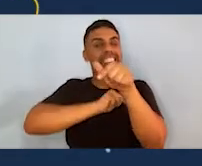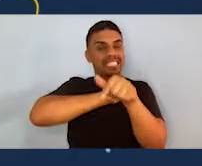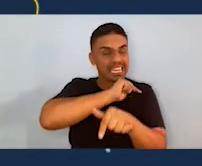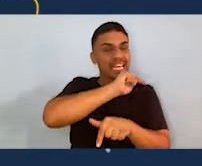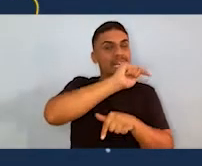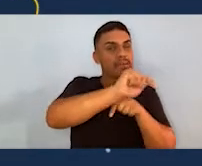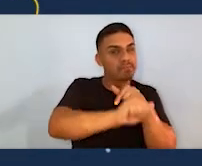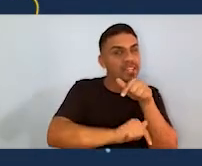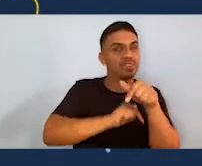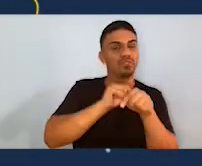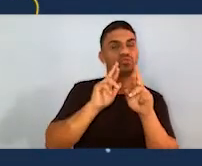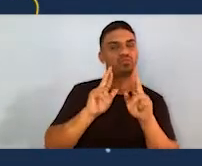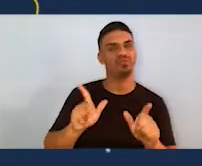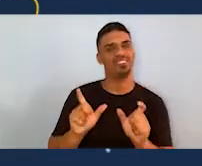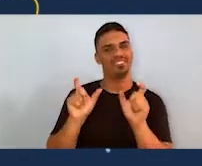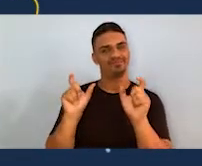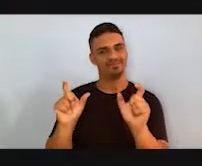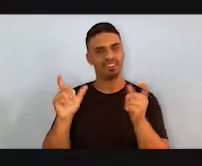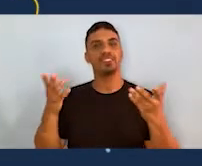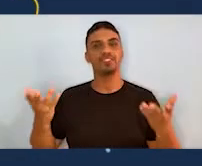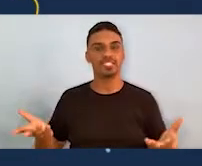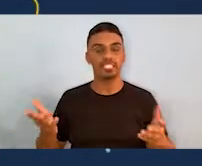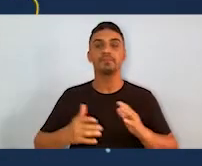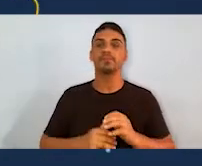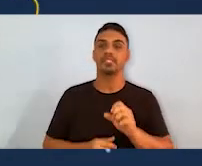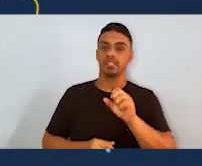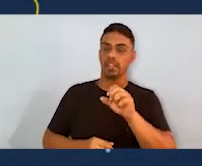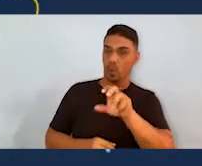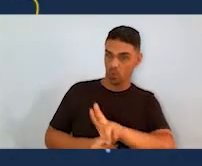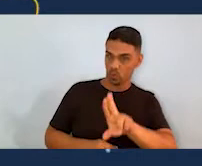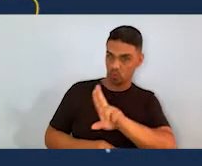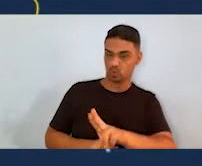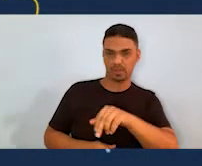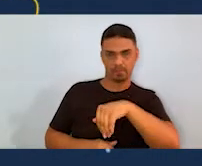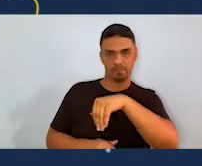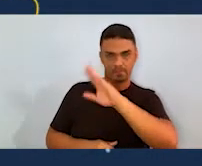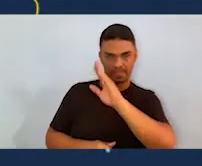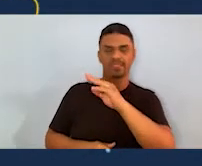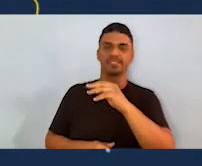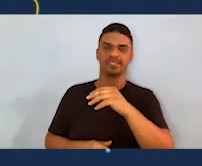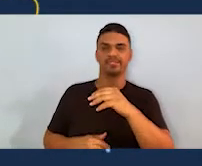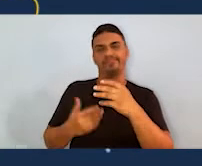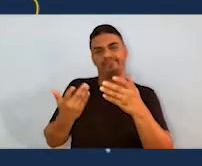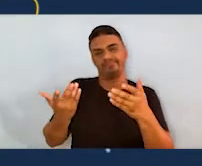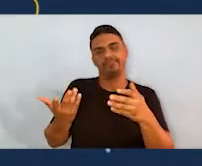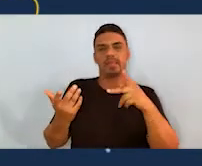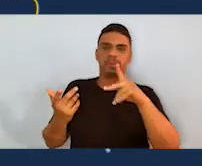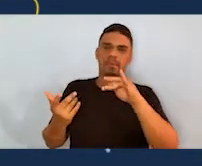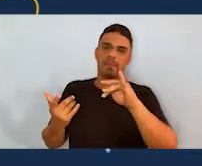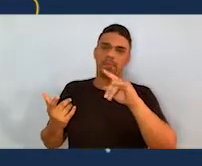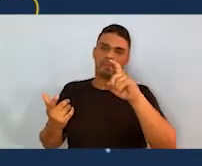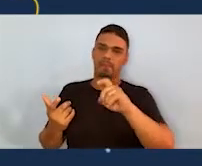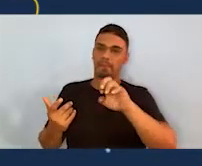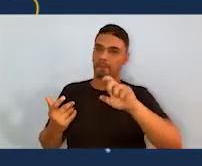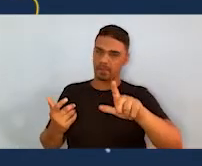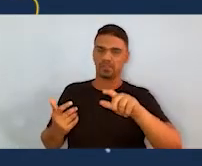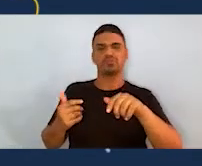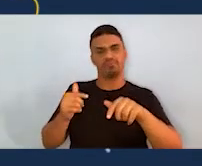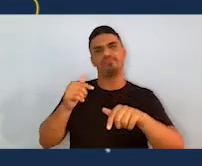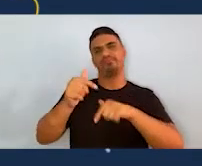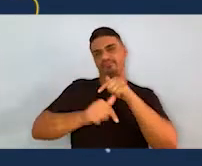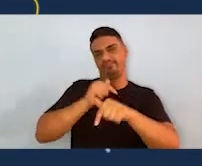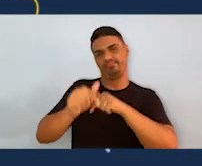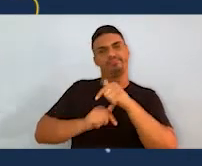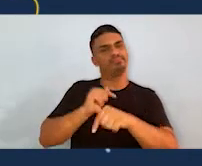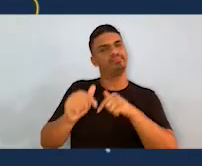diferente, porque quando você está fazendo uma arte maior, você tem muito mais pixels para trabalhar. E aqui, por fim,